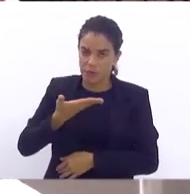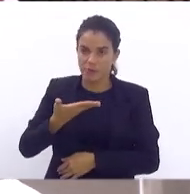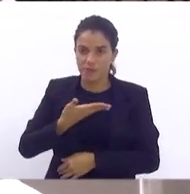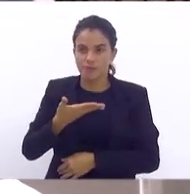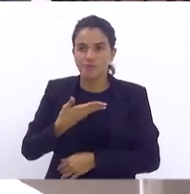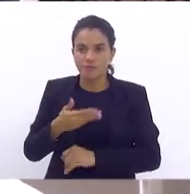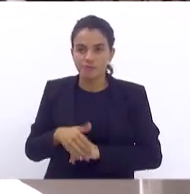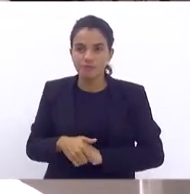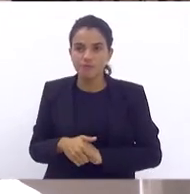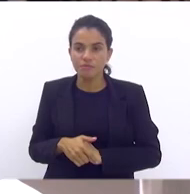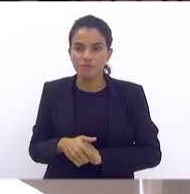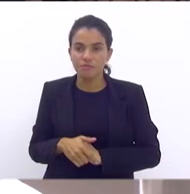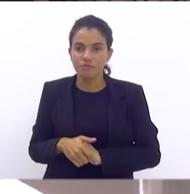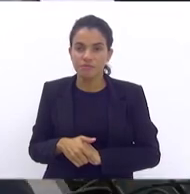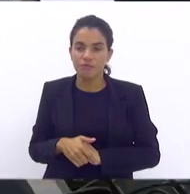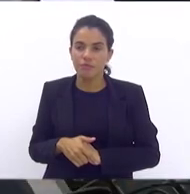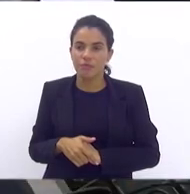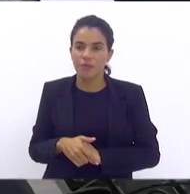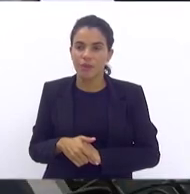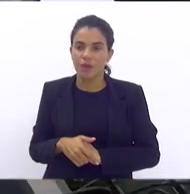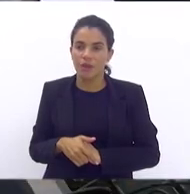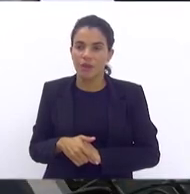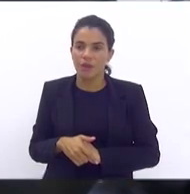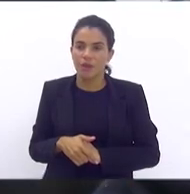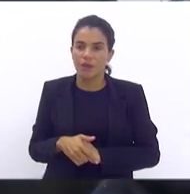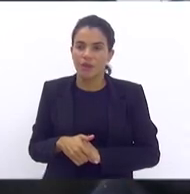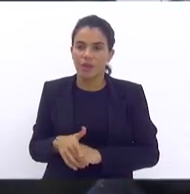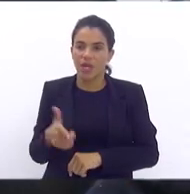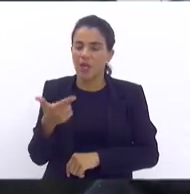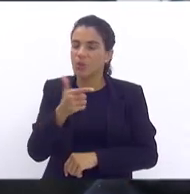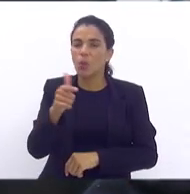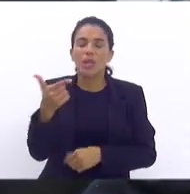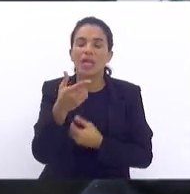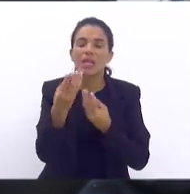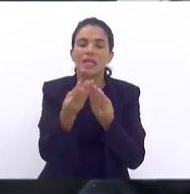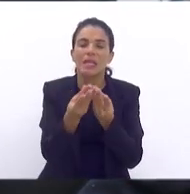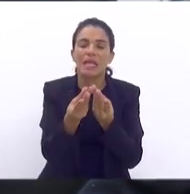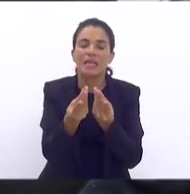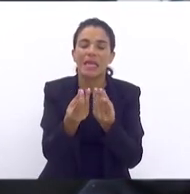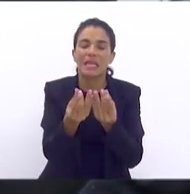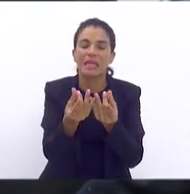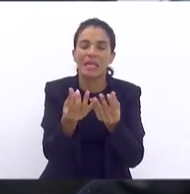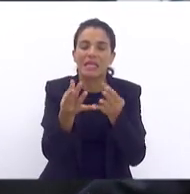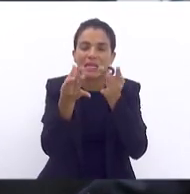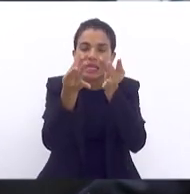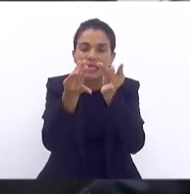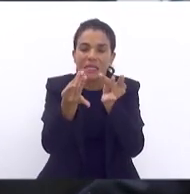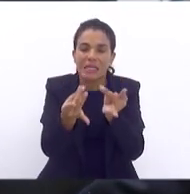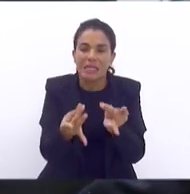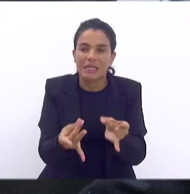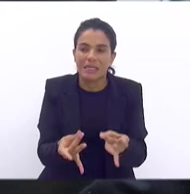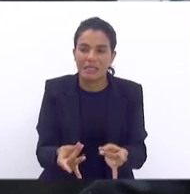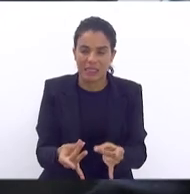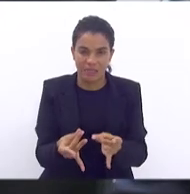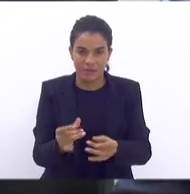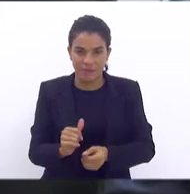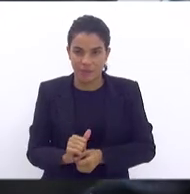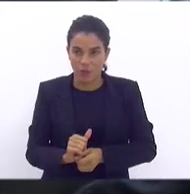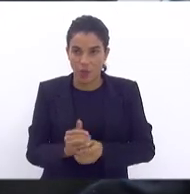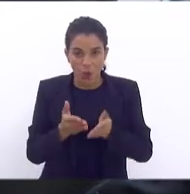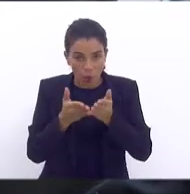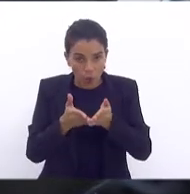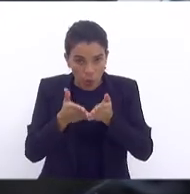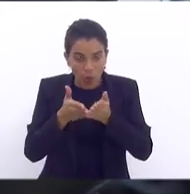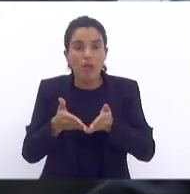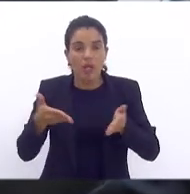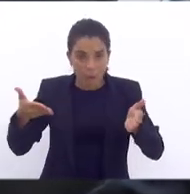olha só. Não tem tanto refino nessa questão. O navio, ele bateu na ponte de